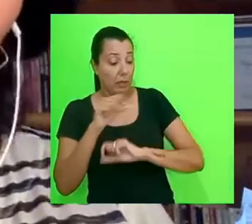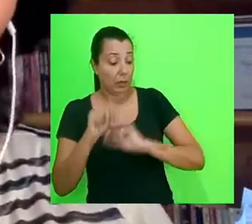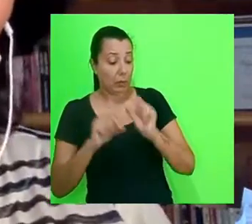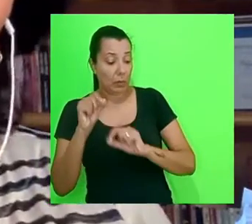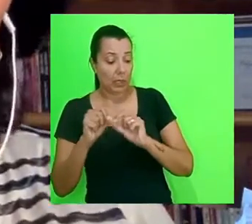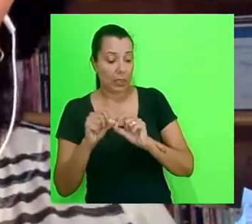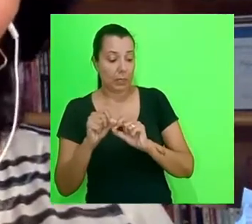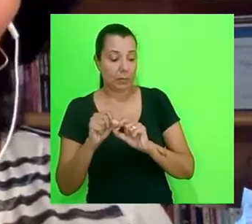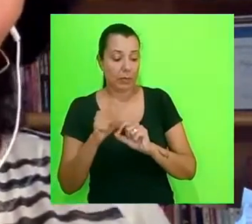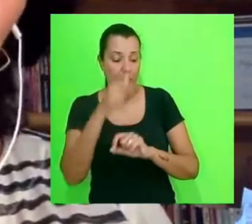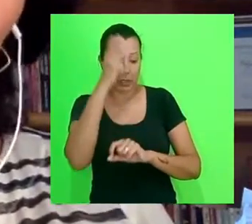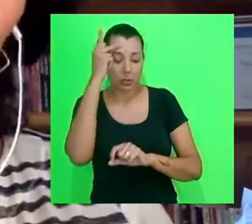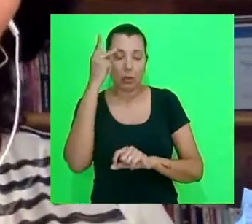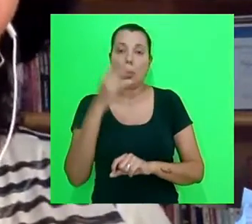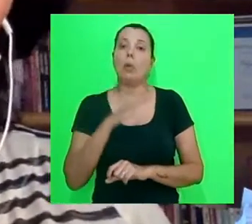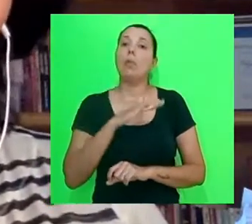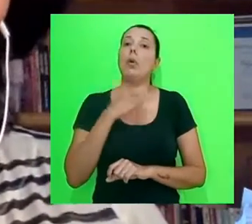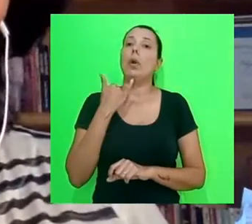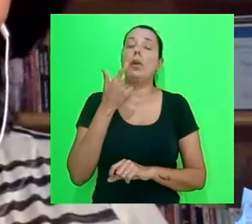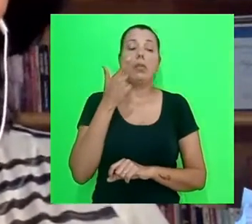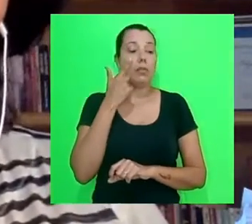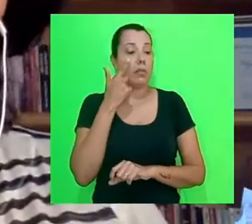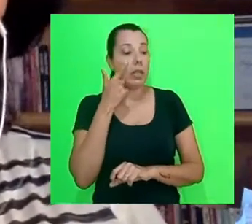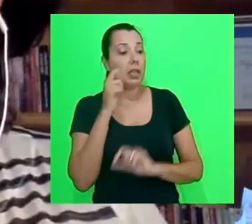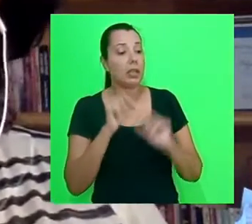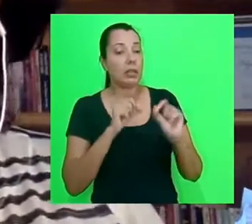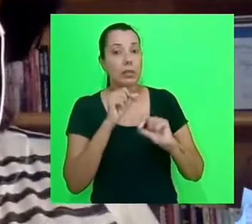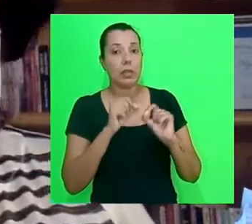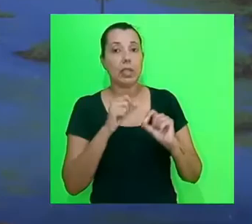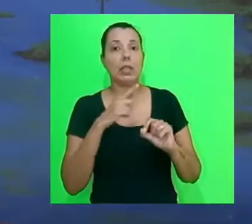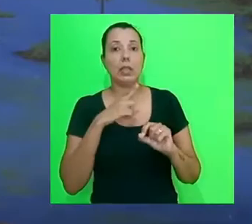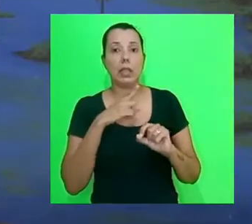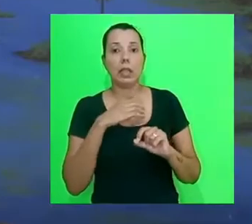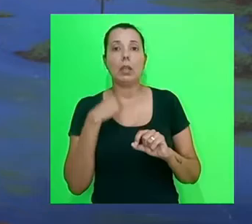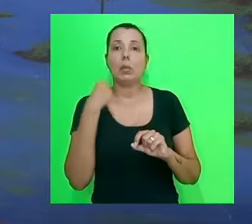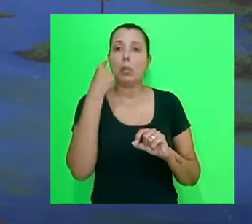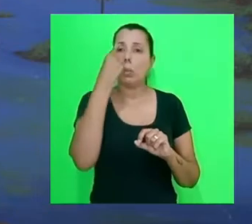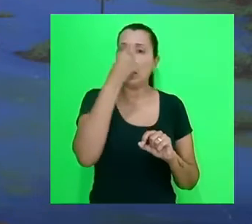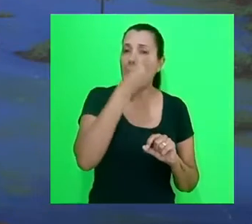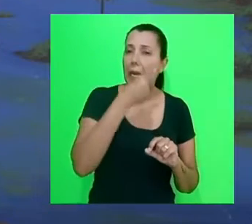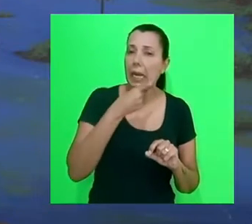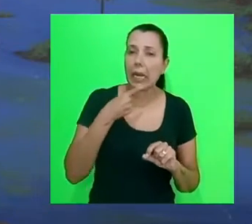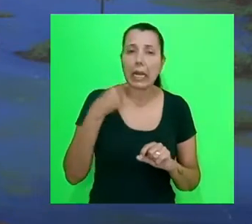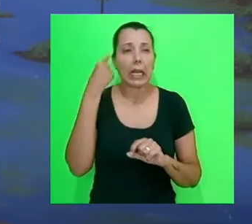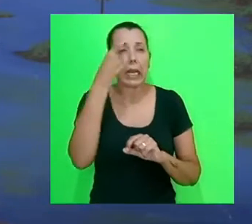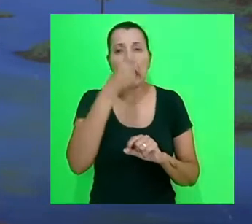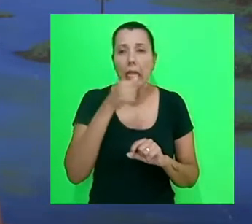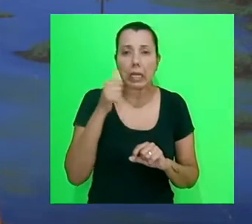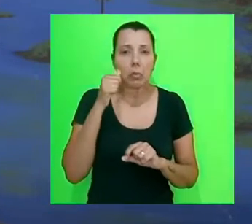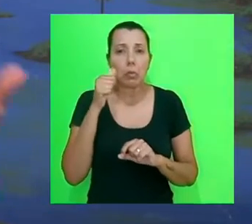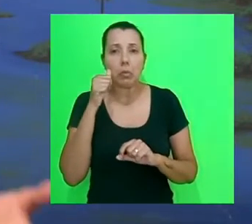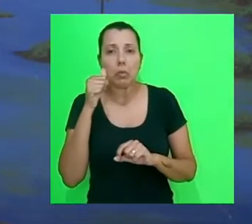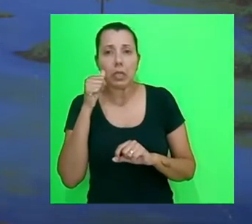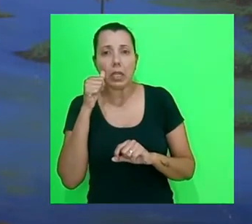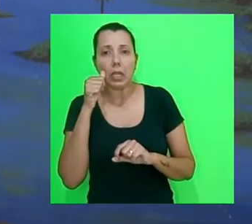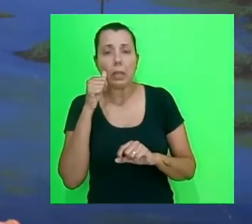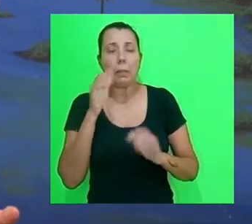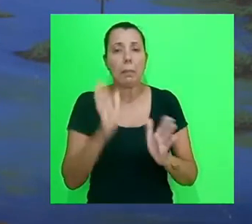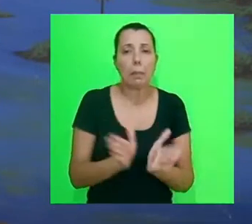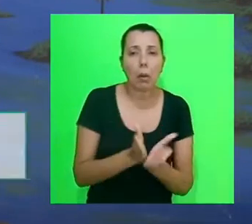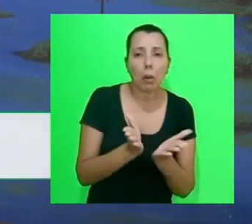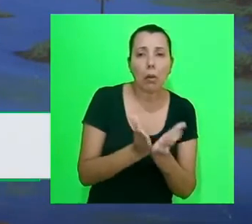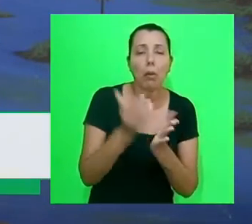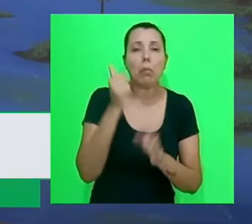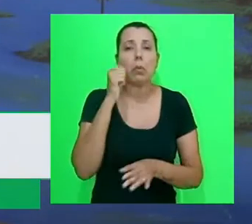historicamente assegurados, da população mais fragilizada, eu diria. Sim, você bem pontuou, Gamira, em relação às mulheres que estão na linha